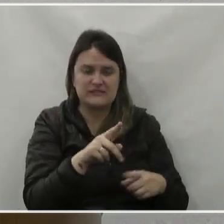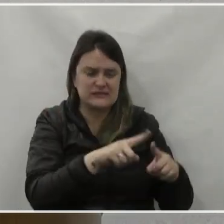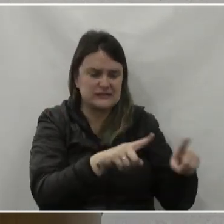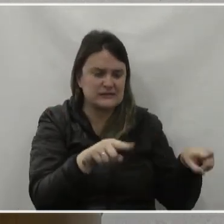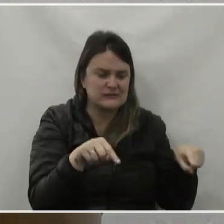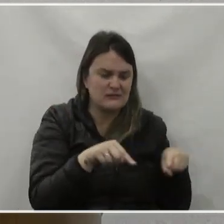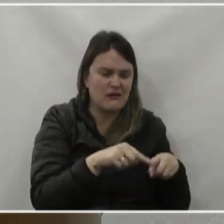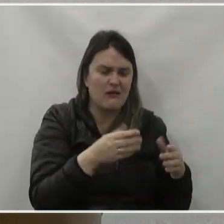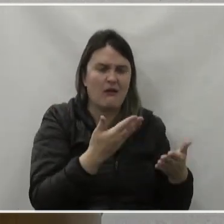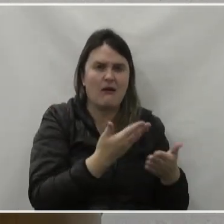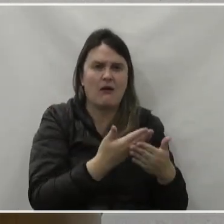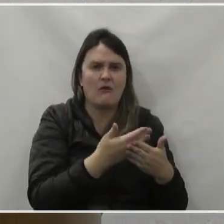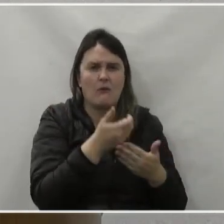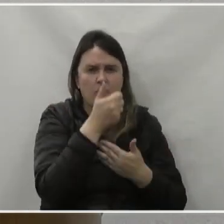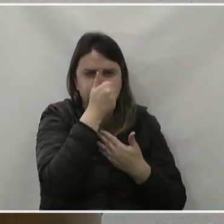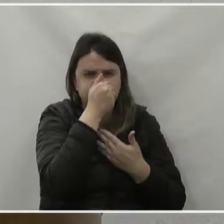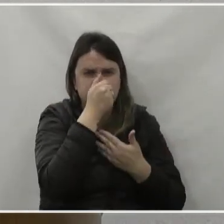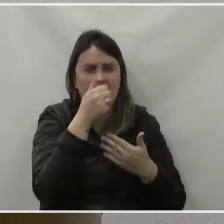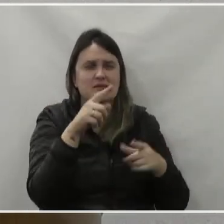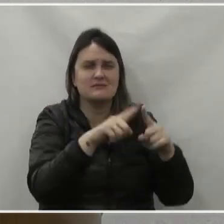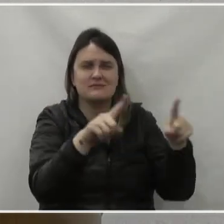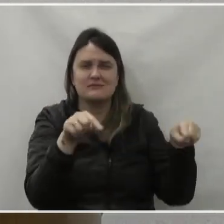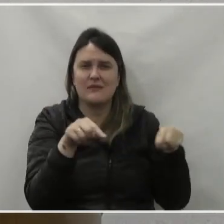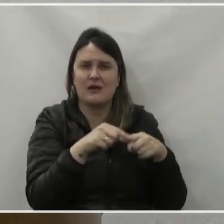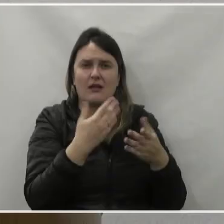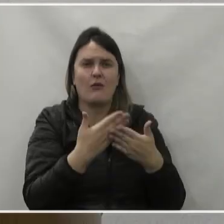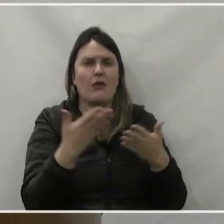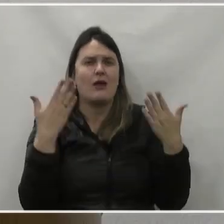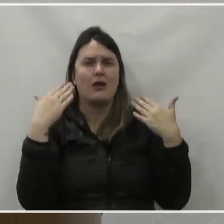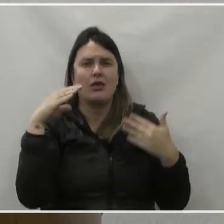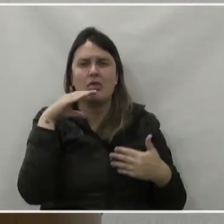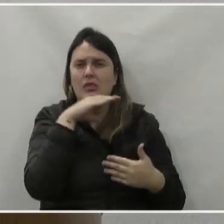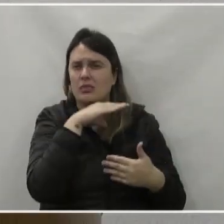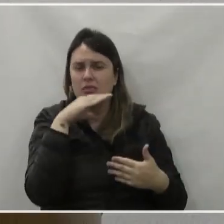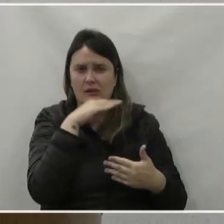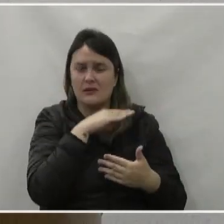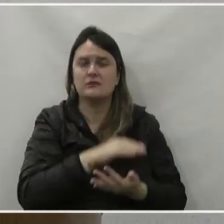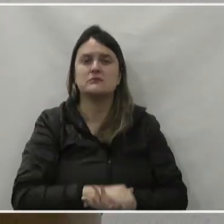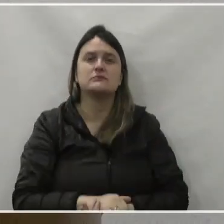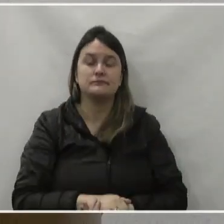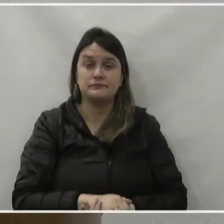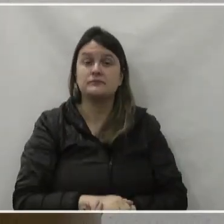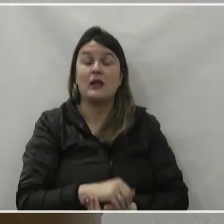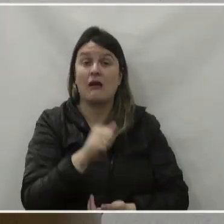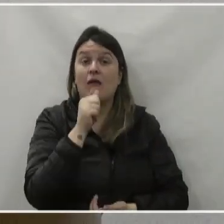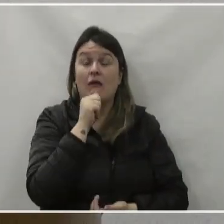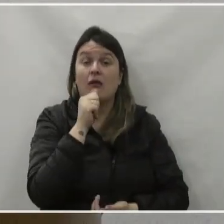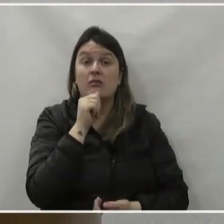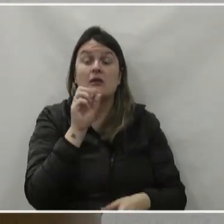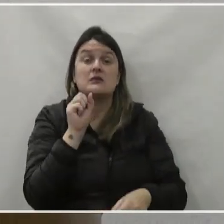em salas com altas temperaturas, típicas do nosso verão. E ainda se espera que esses